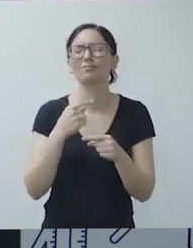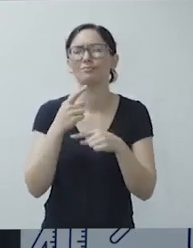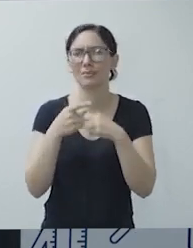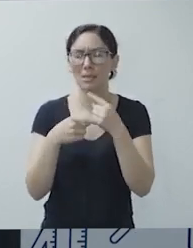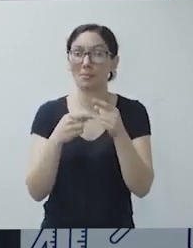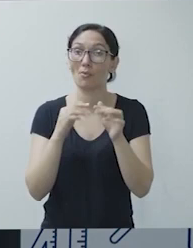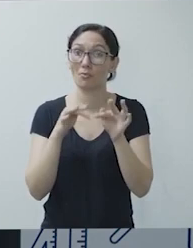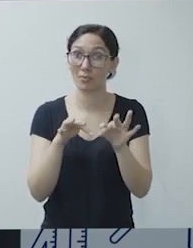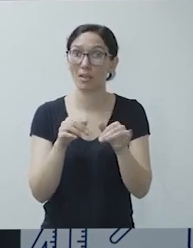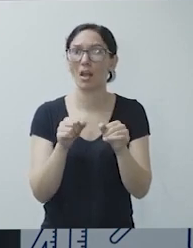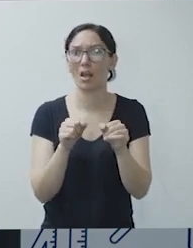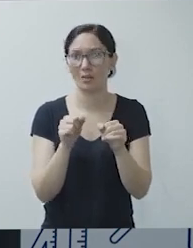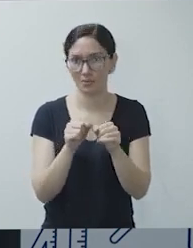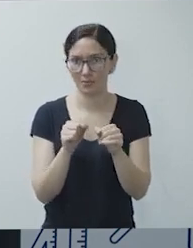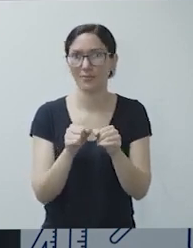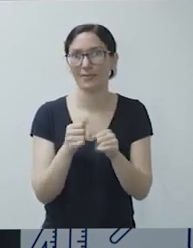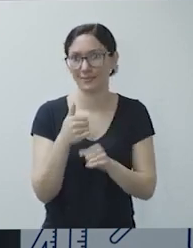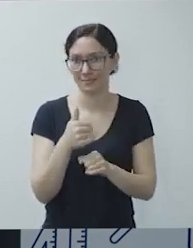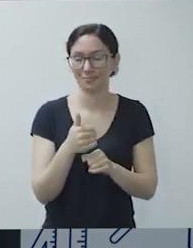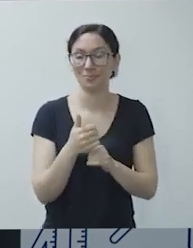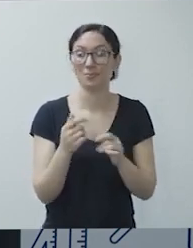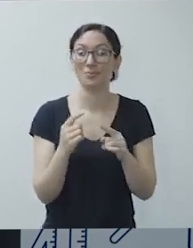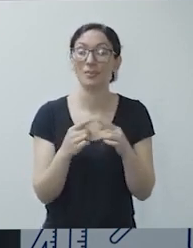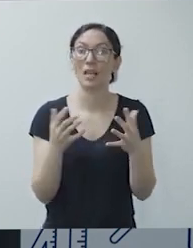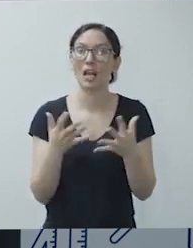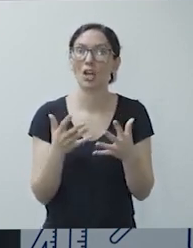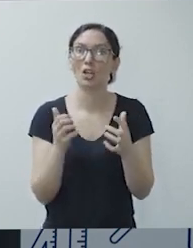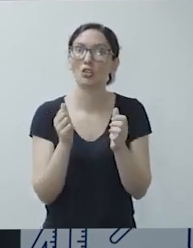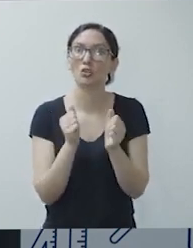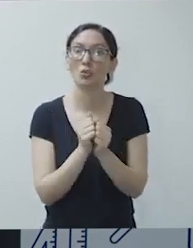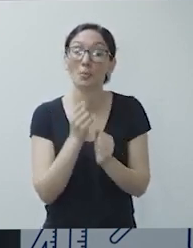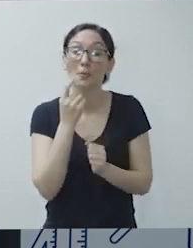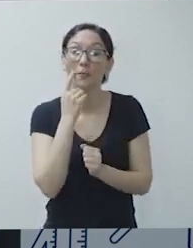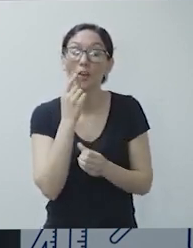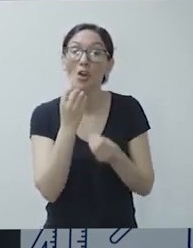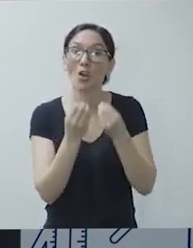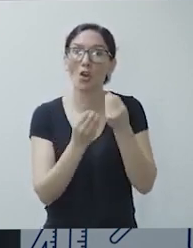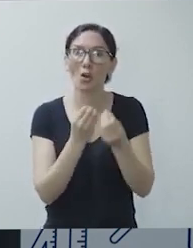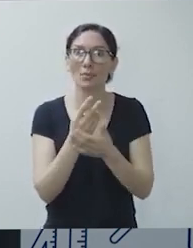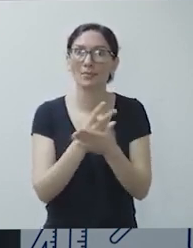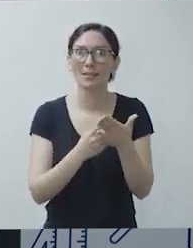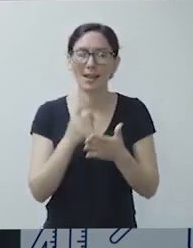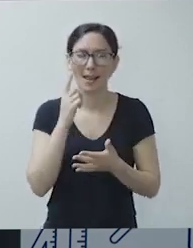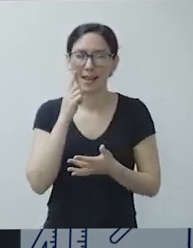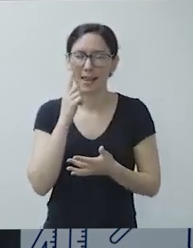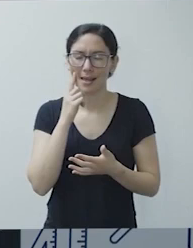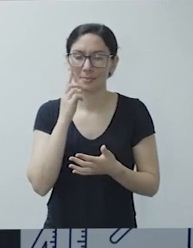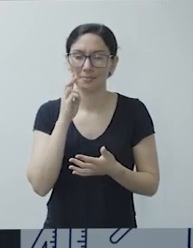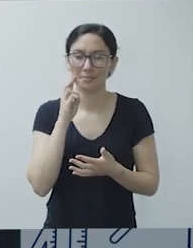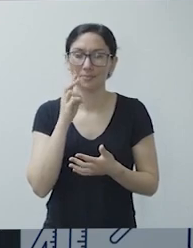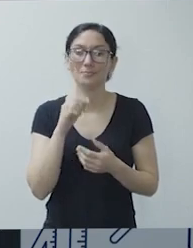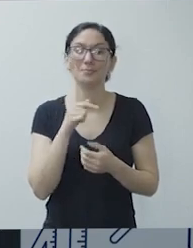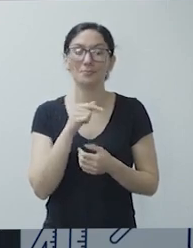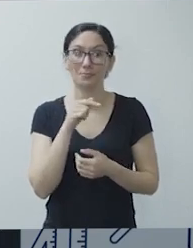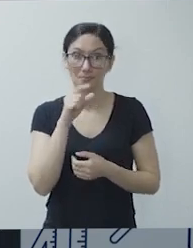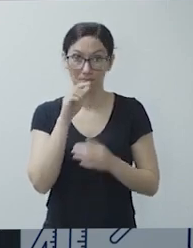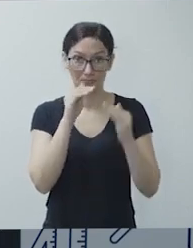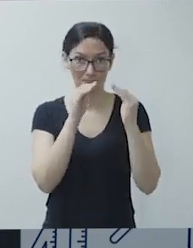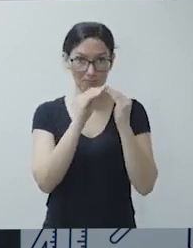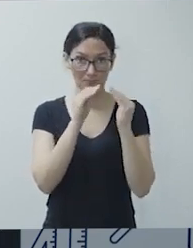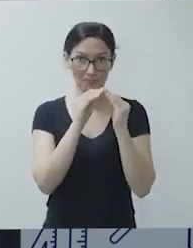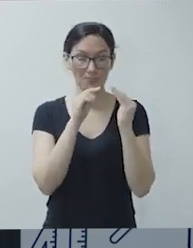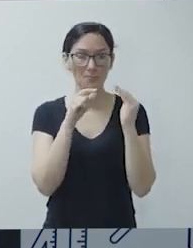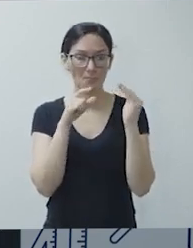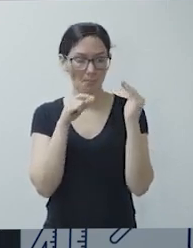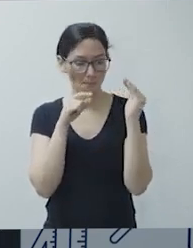aula. Mas agora nós vamos juntos saber como é que teria que ser esse desenho. Ficou a dica para vocês. O passarinho,